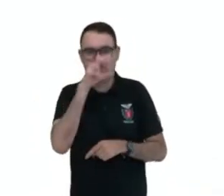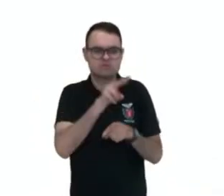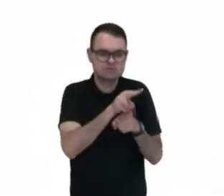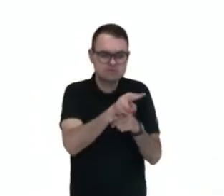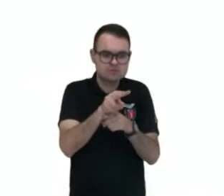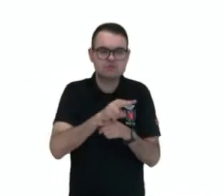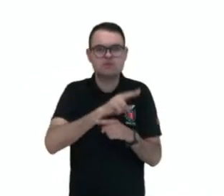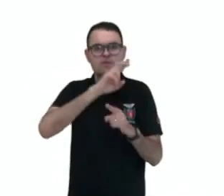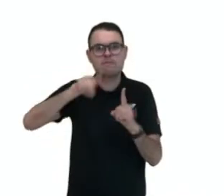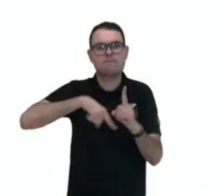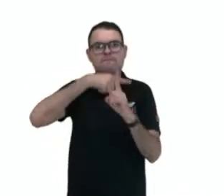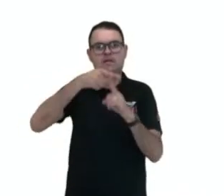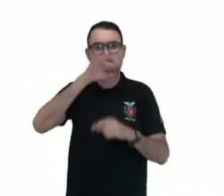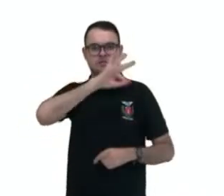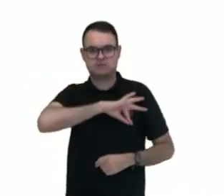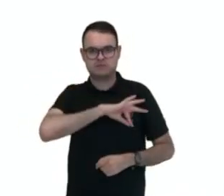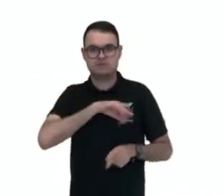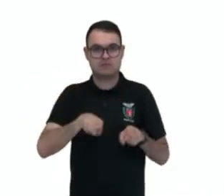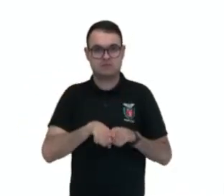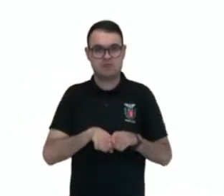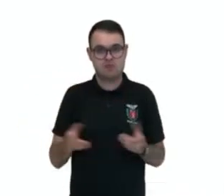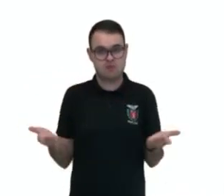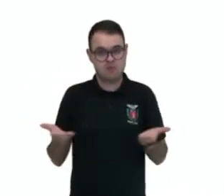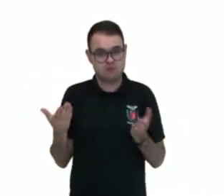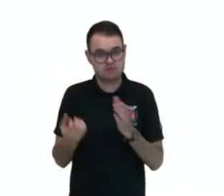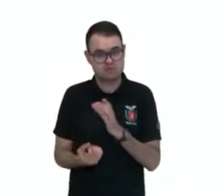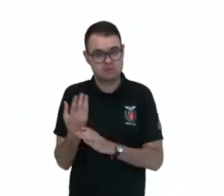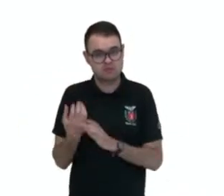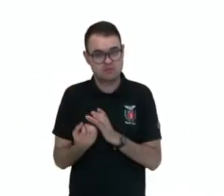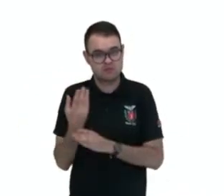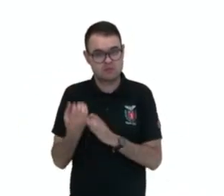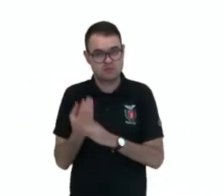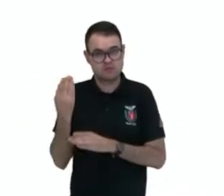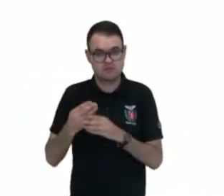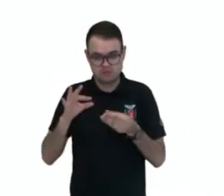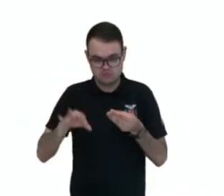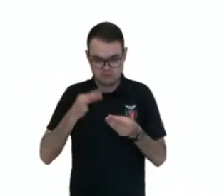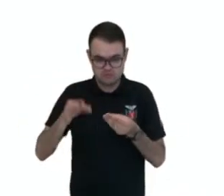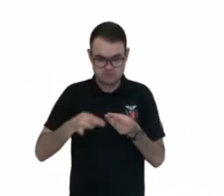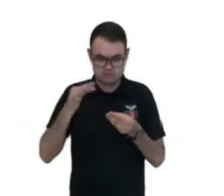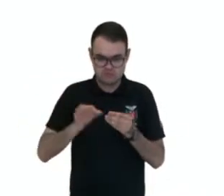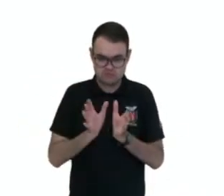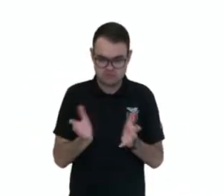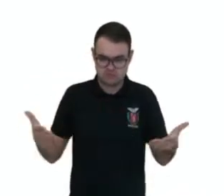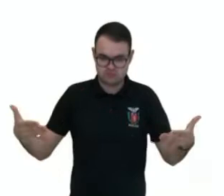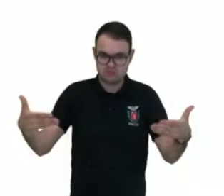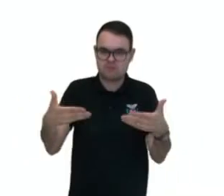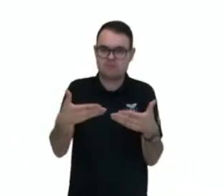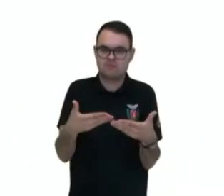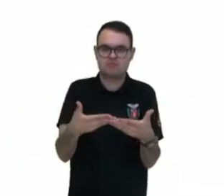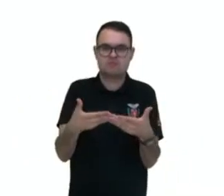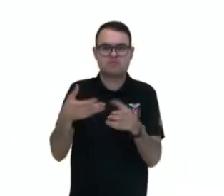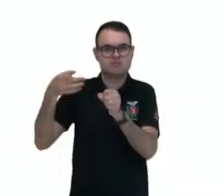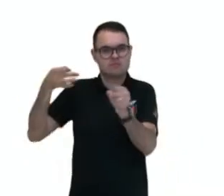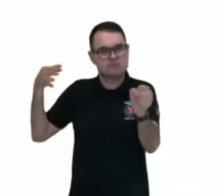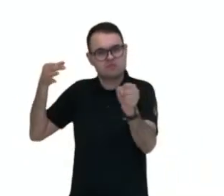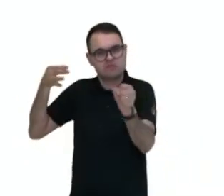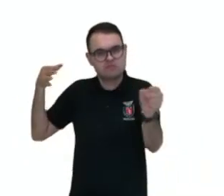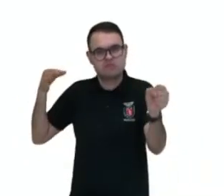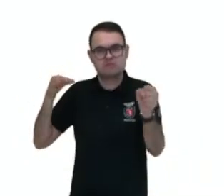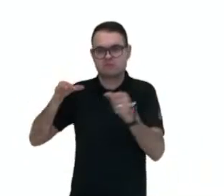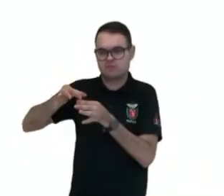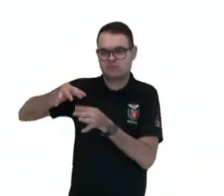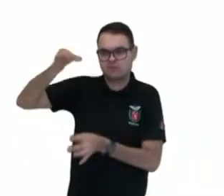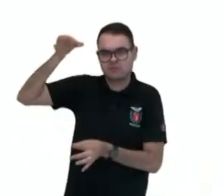renda familiar, produzem atualmente e vendem artesanato como cestos, balaios, arcos e flechas. Aqui uns